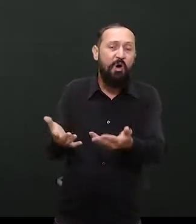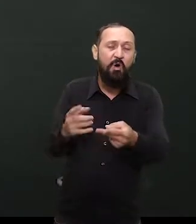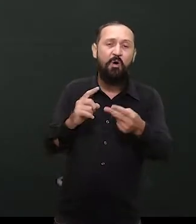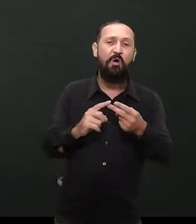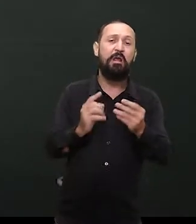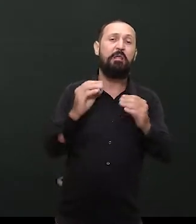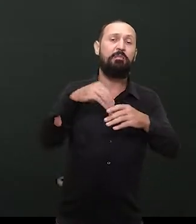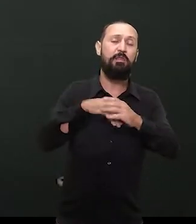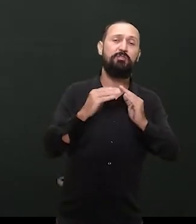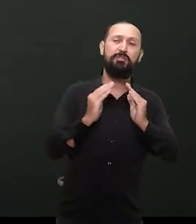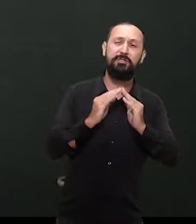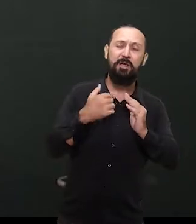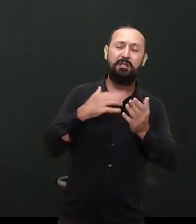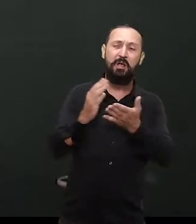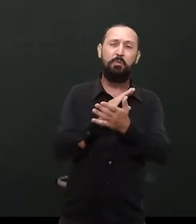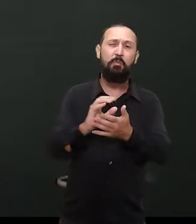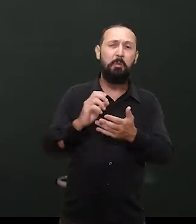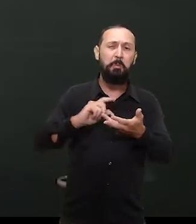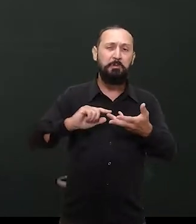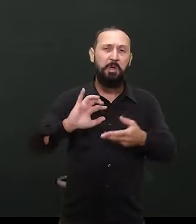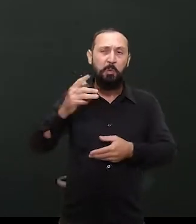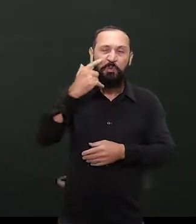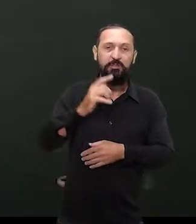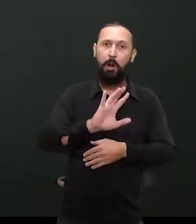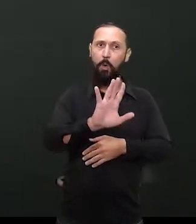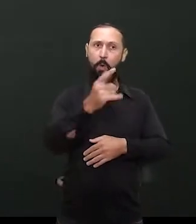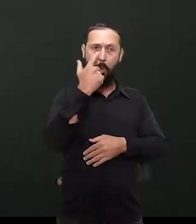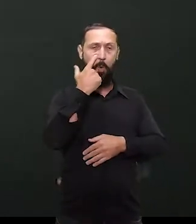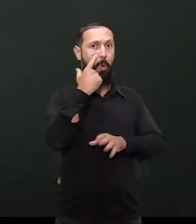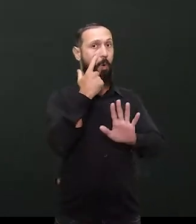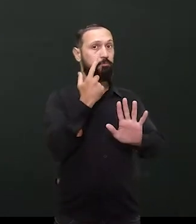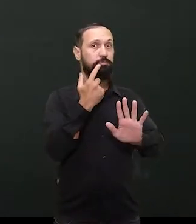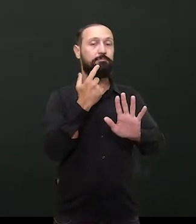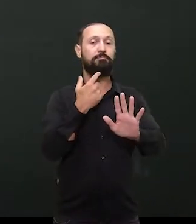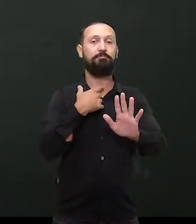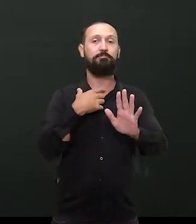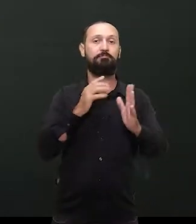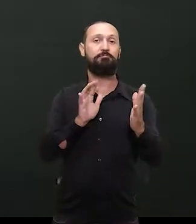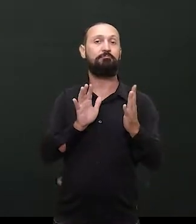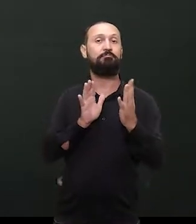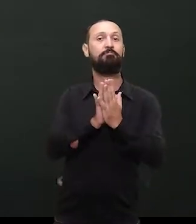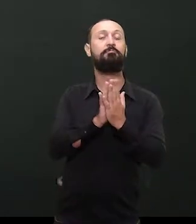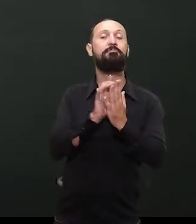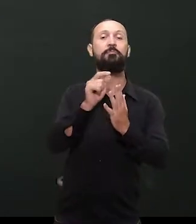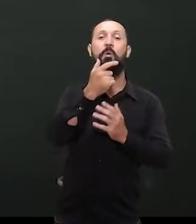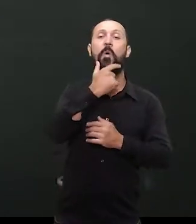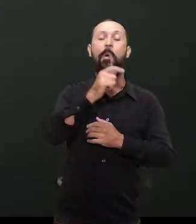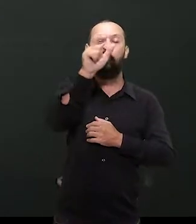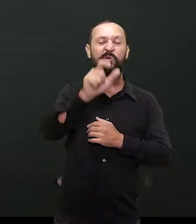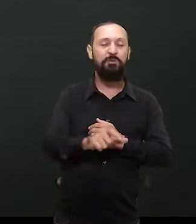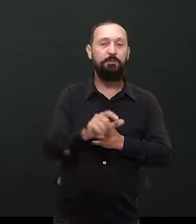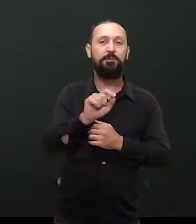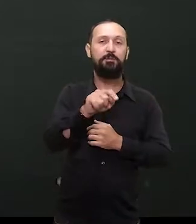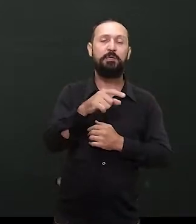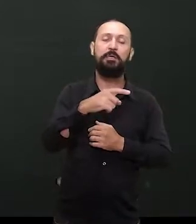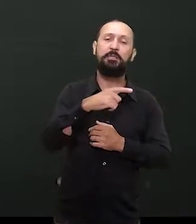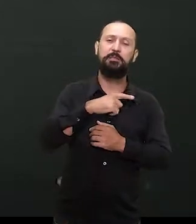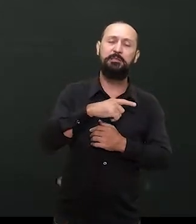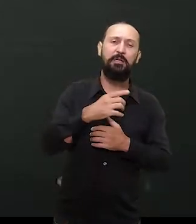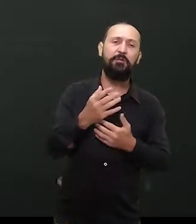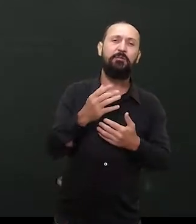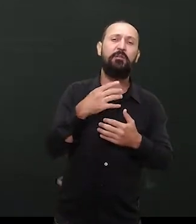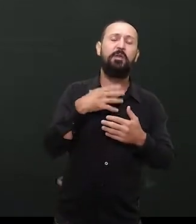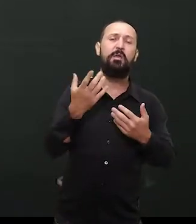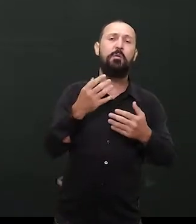nas pequenas situações as grandes situações Então ela colide com um homem muitas vezes que